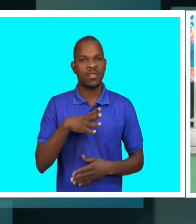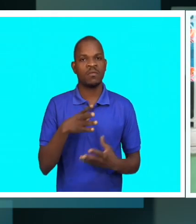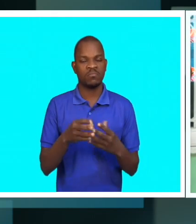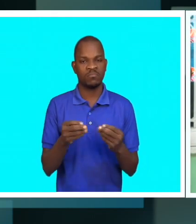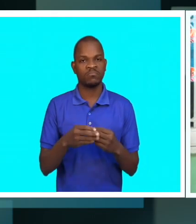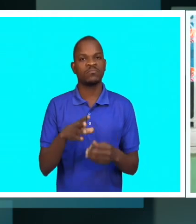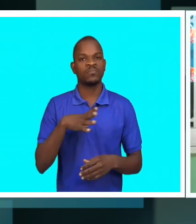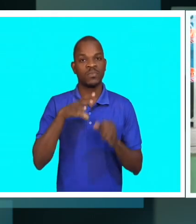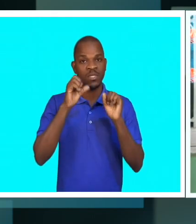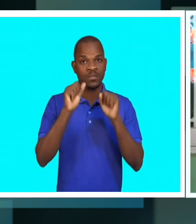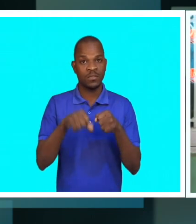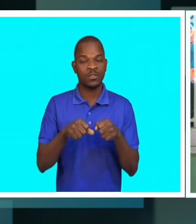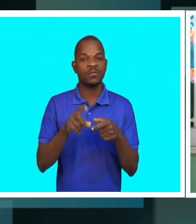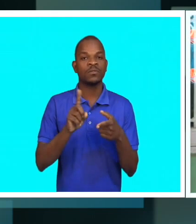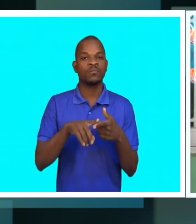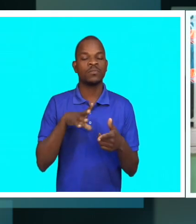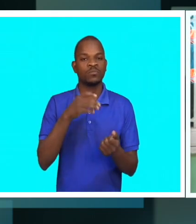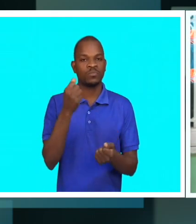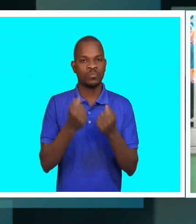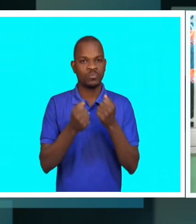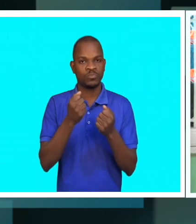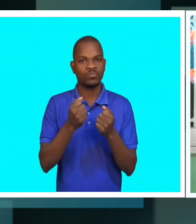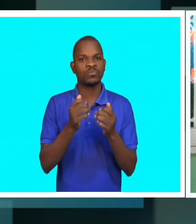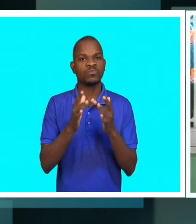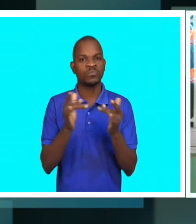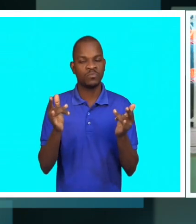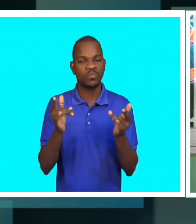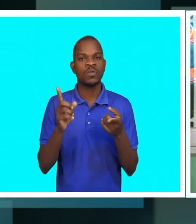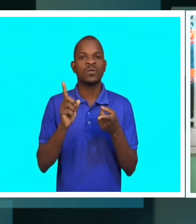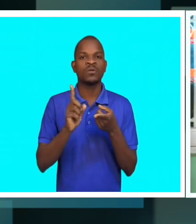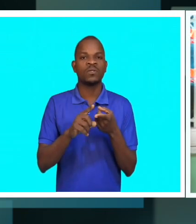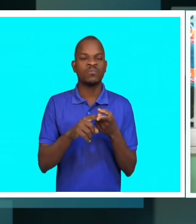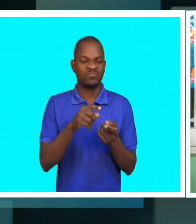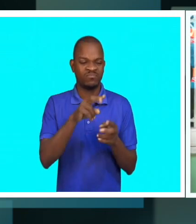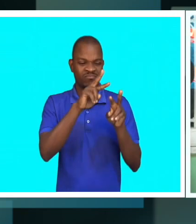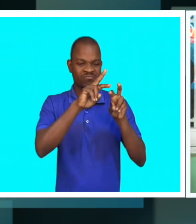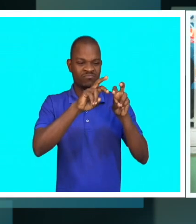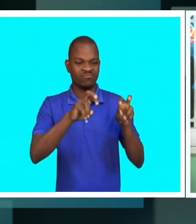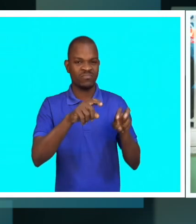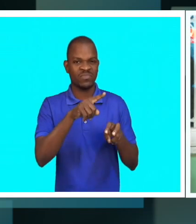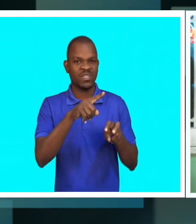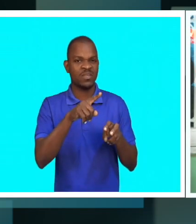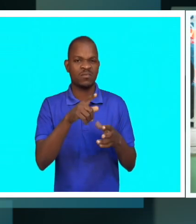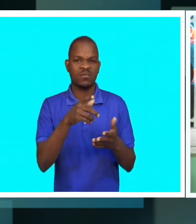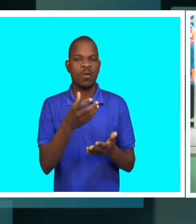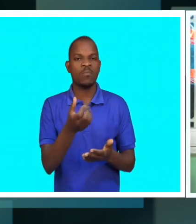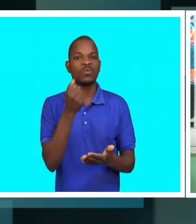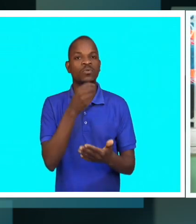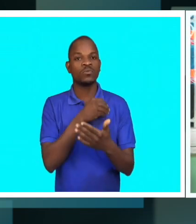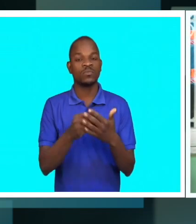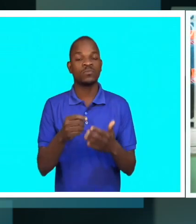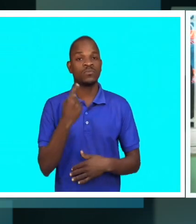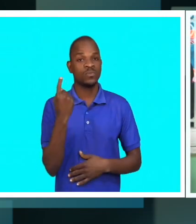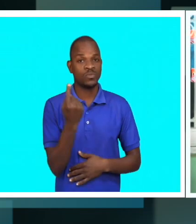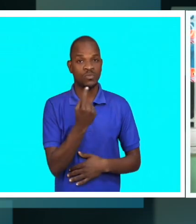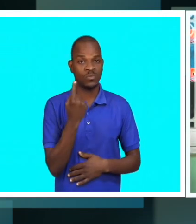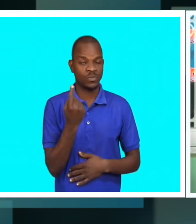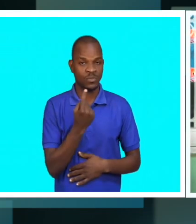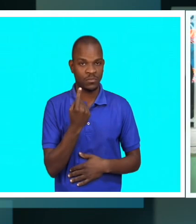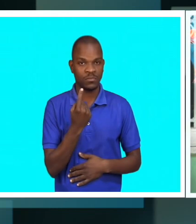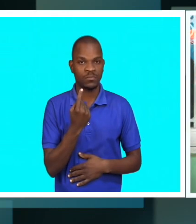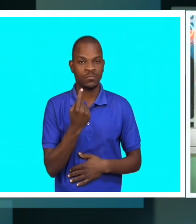dar nada, porque a senhora tem condições. Primeiro, porque andas de caro, segundo, porque a casa da senhora não merece não